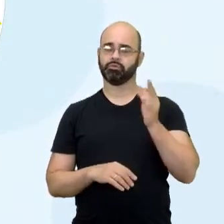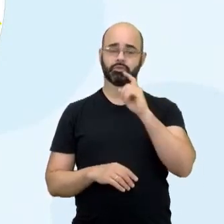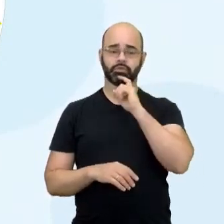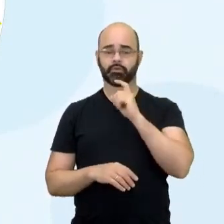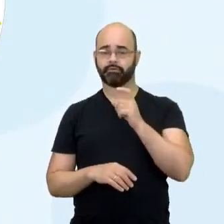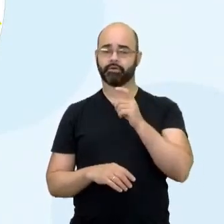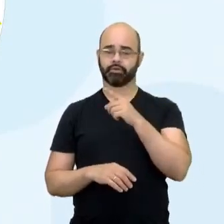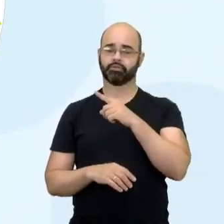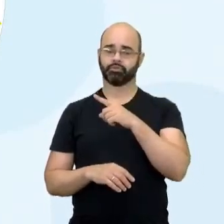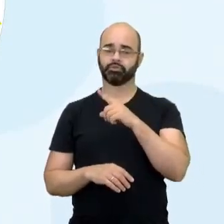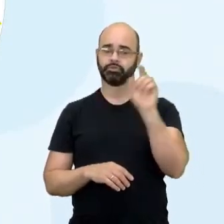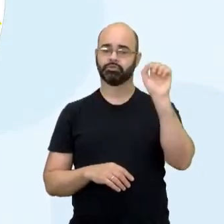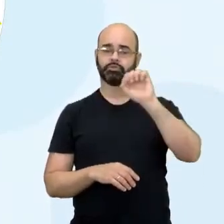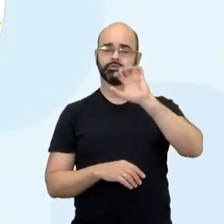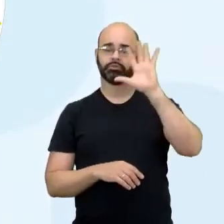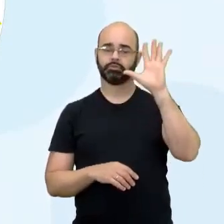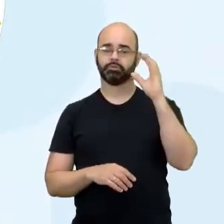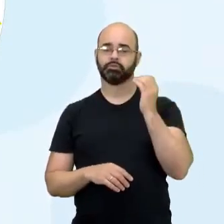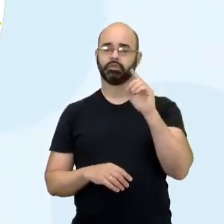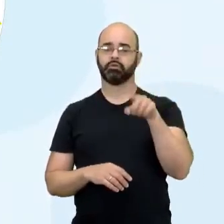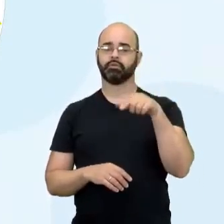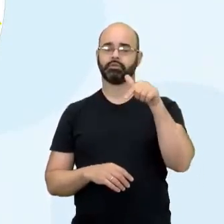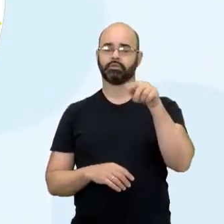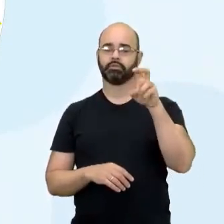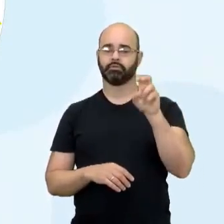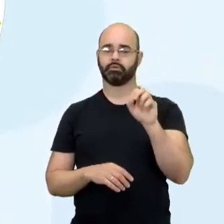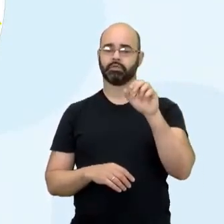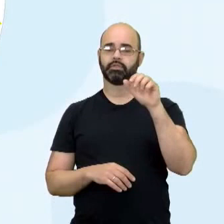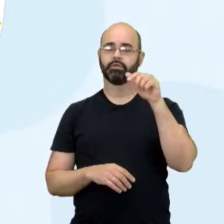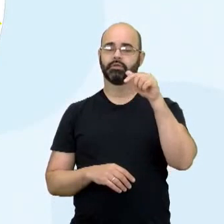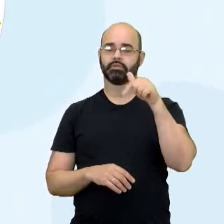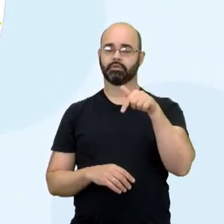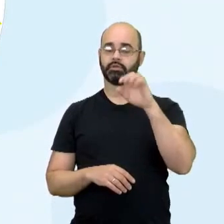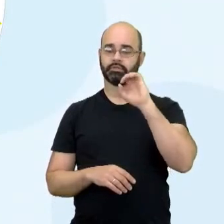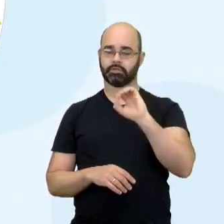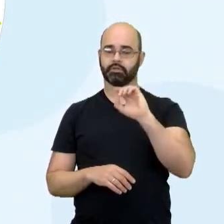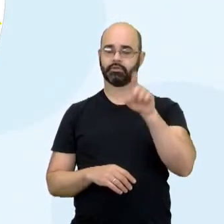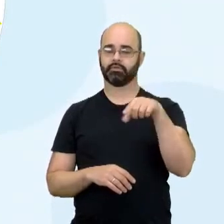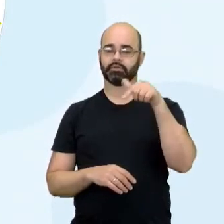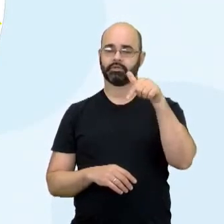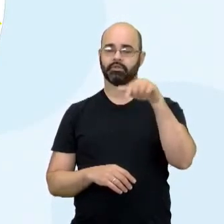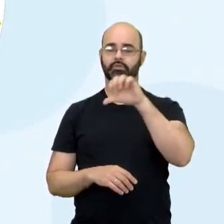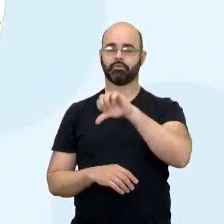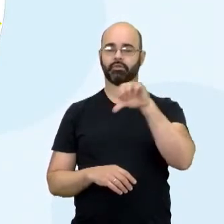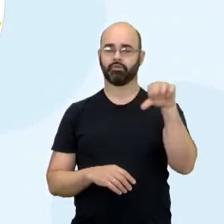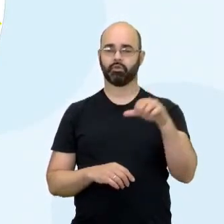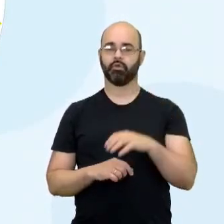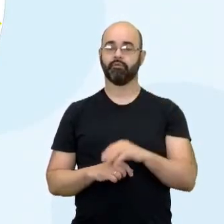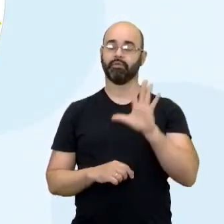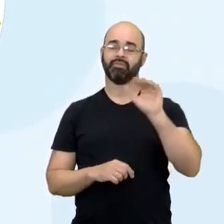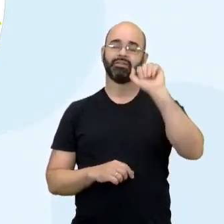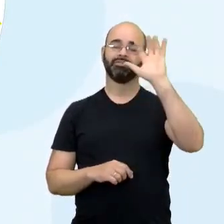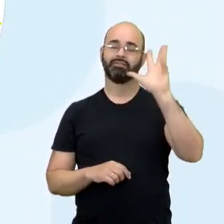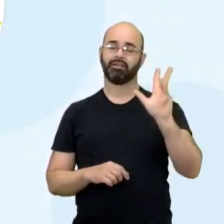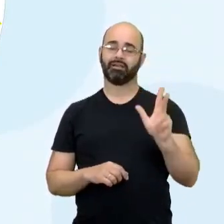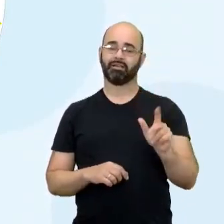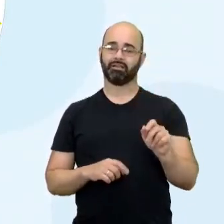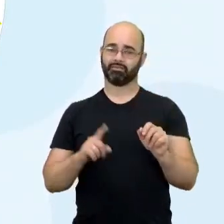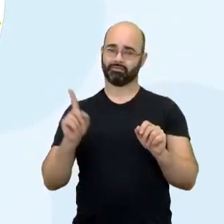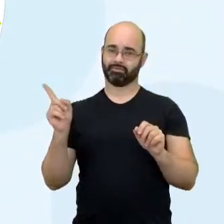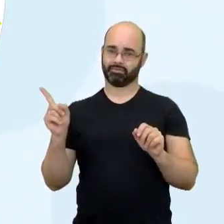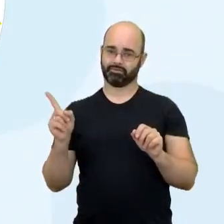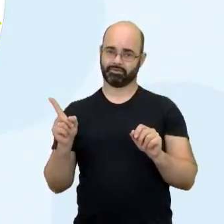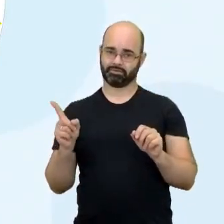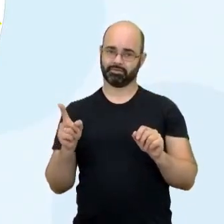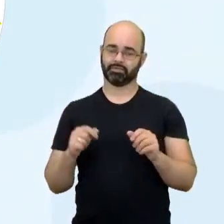mais claro, aí entre 0,750 a 0,799. Agora, já os países do continente africano, eles estão